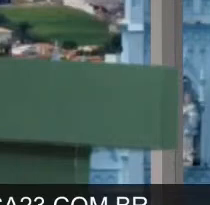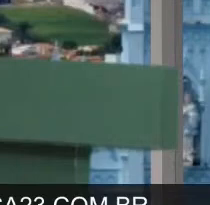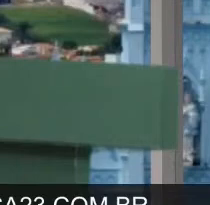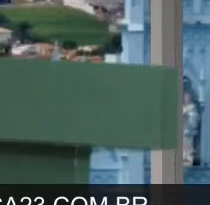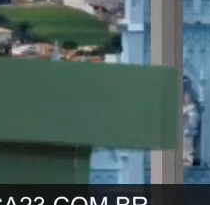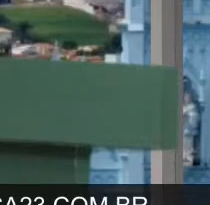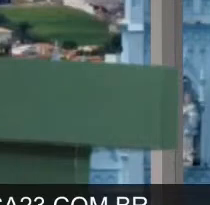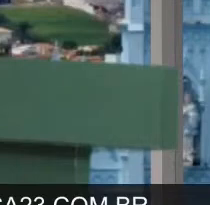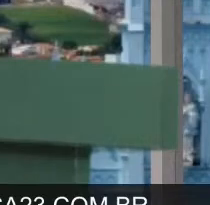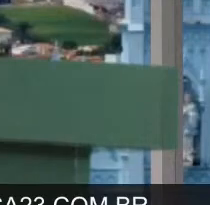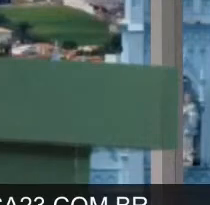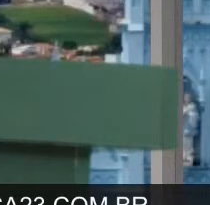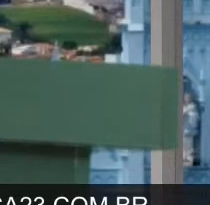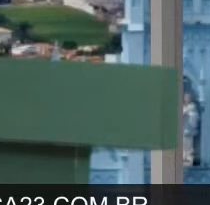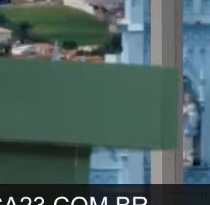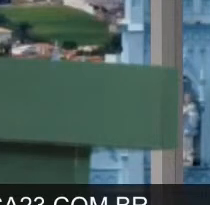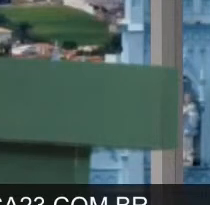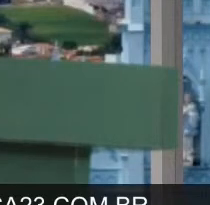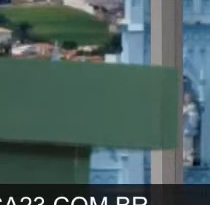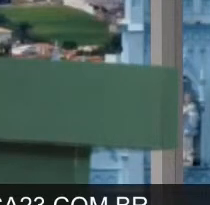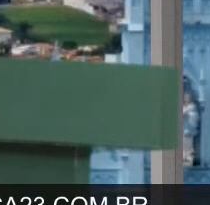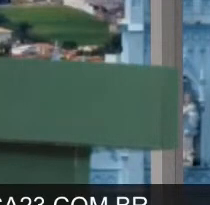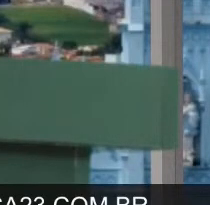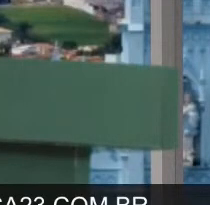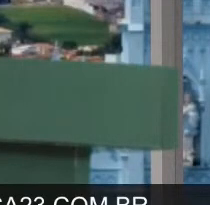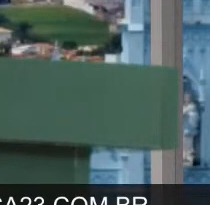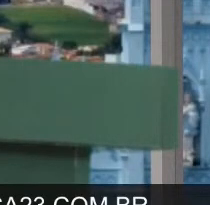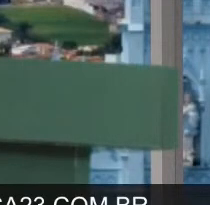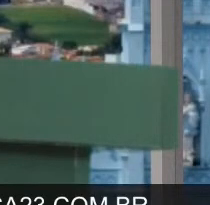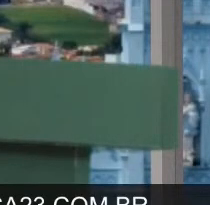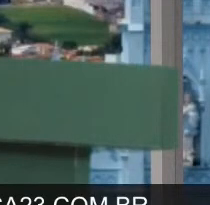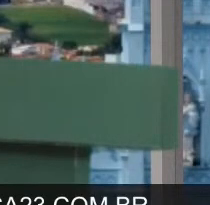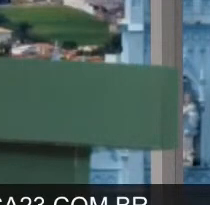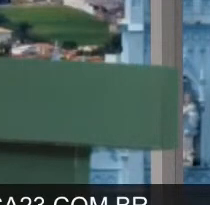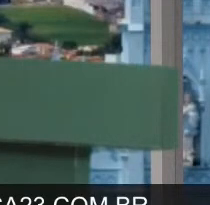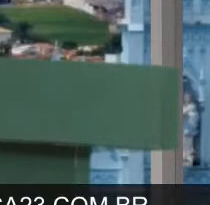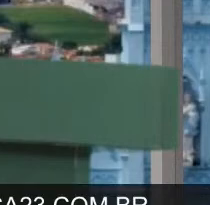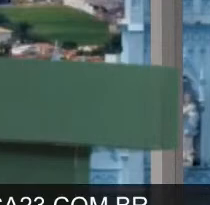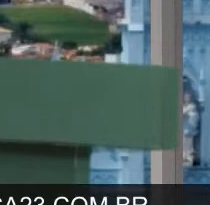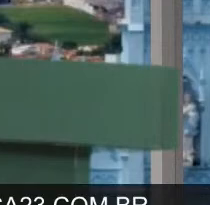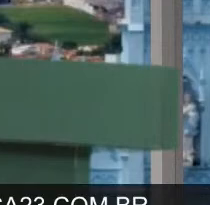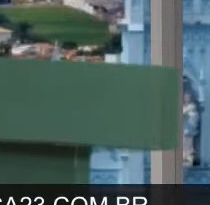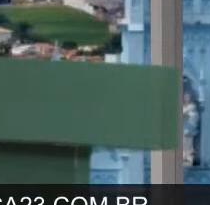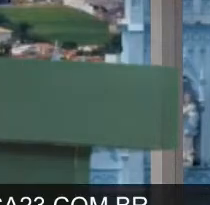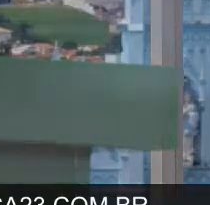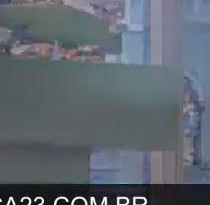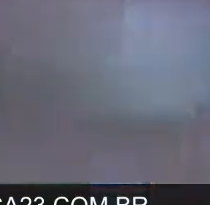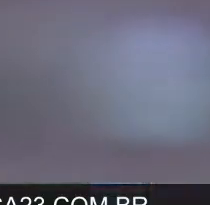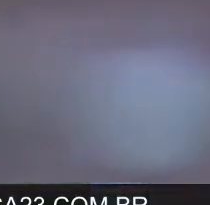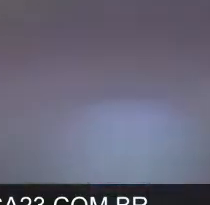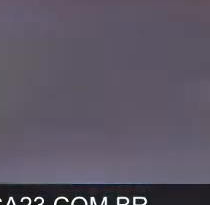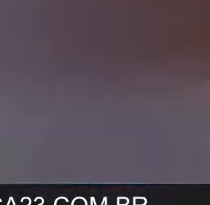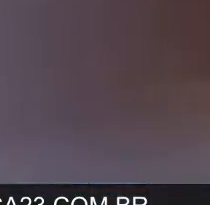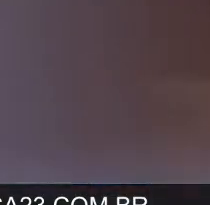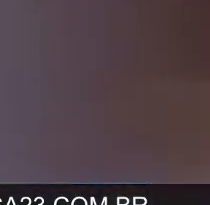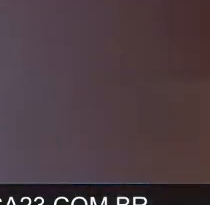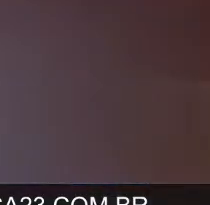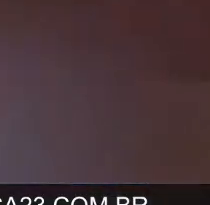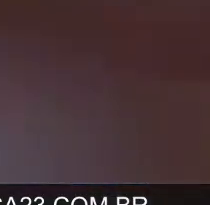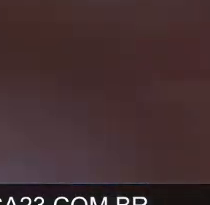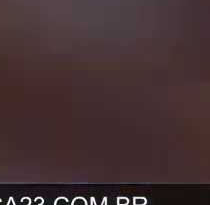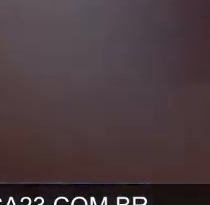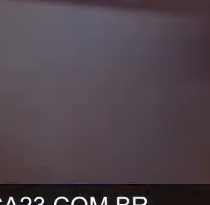Agora eu vou falar de algo que eu gosto muito. Aliás, é difícil encontrar quem não gosta dessa bebida. Coloca na tela do famoso e